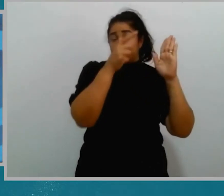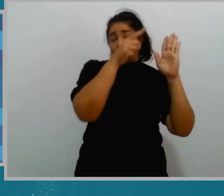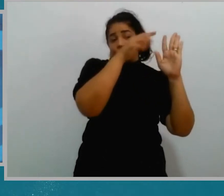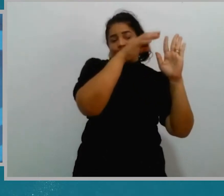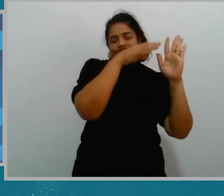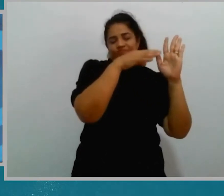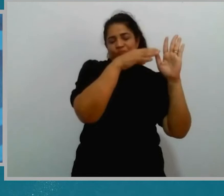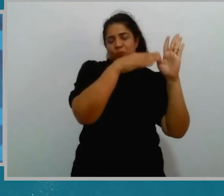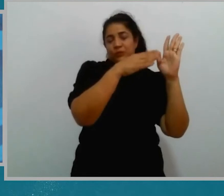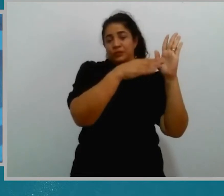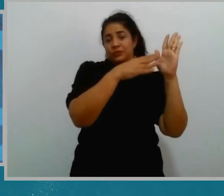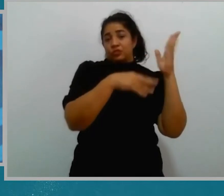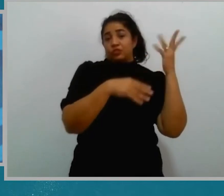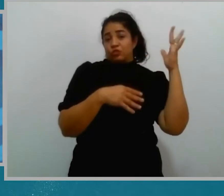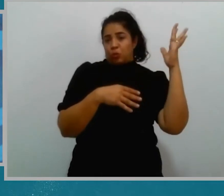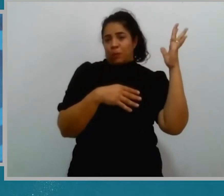e Maria veio de outro braço.